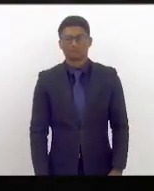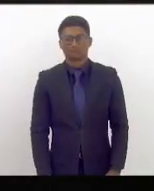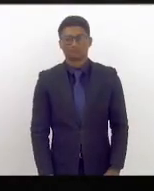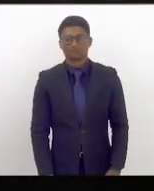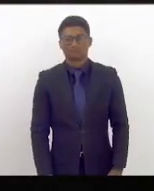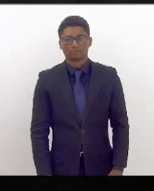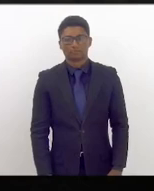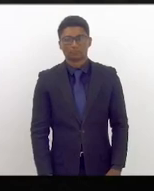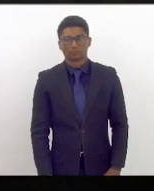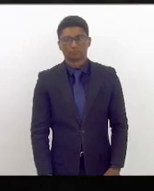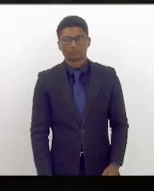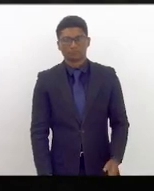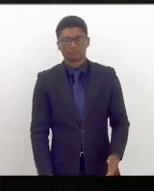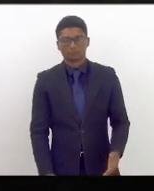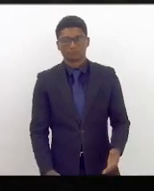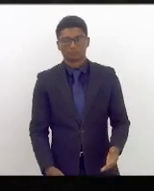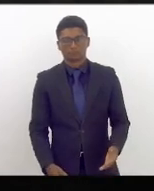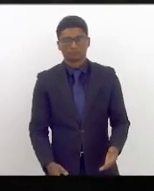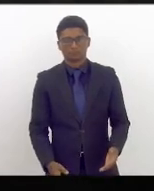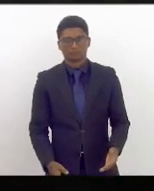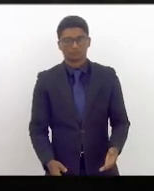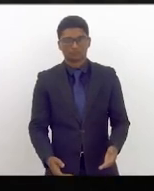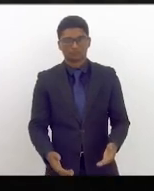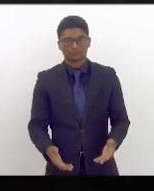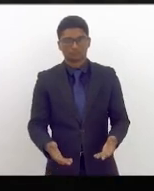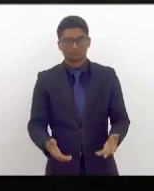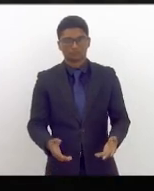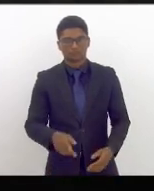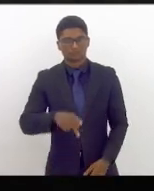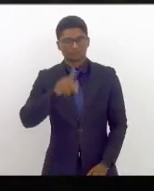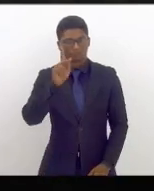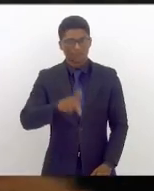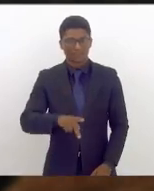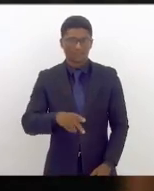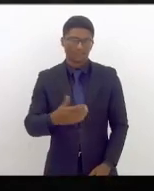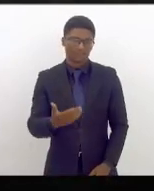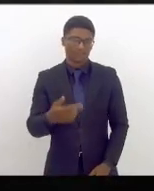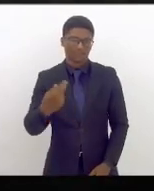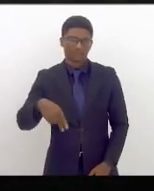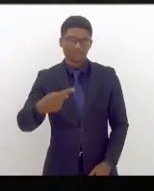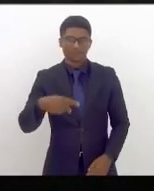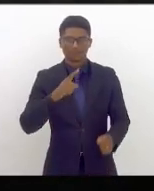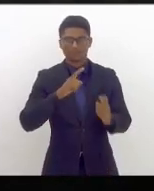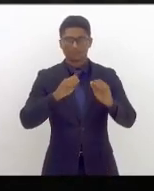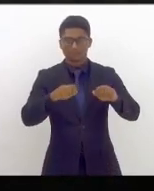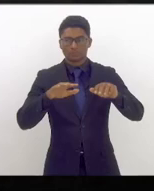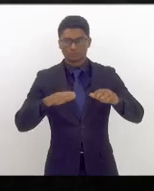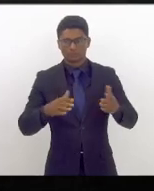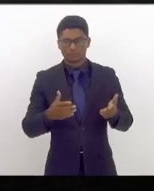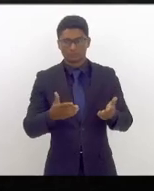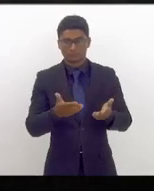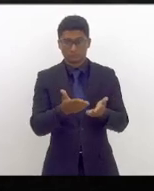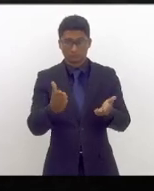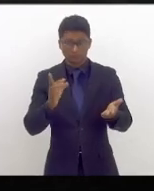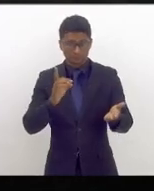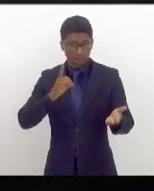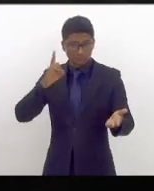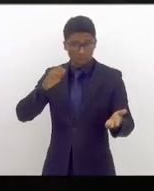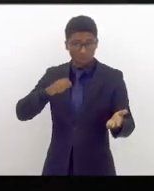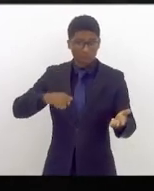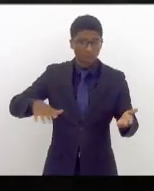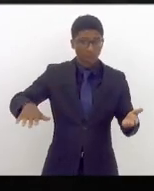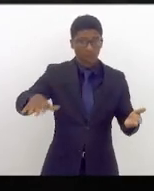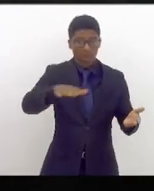que coordena os trabalhos desta sessão senhoras deputadas presentes